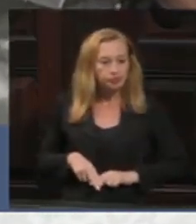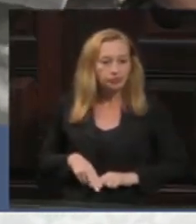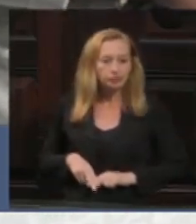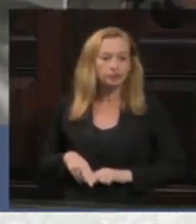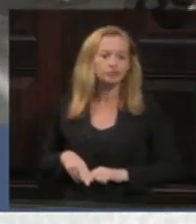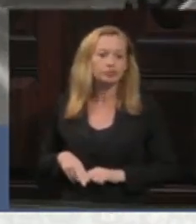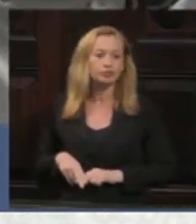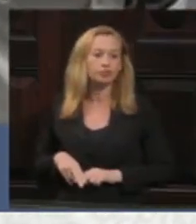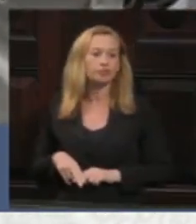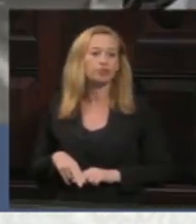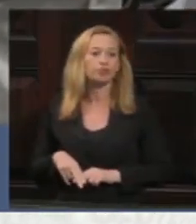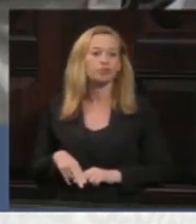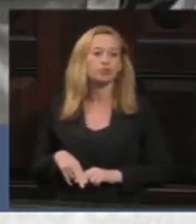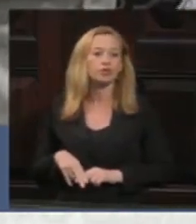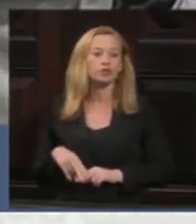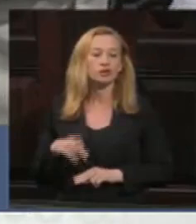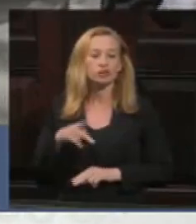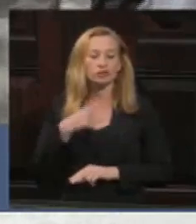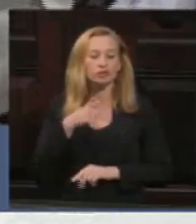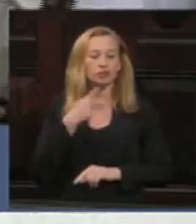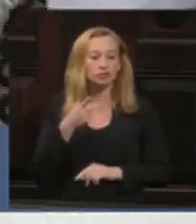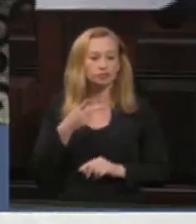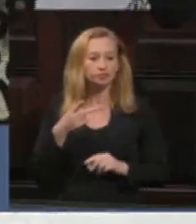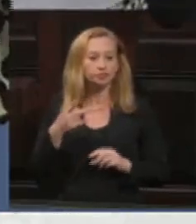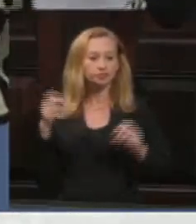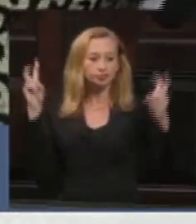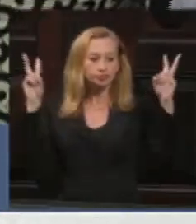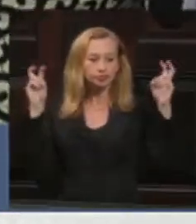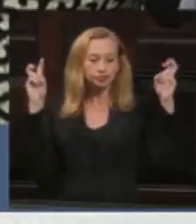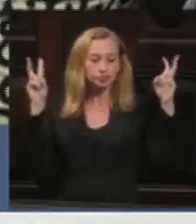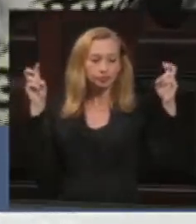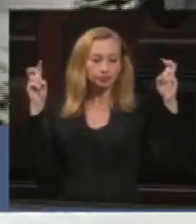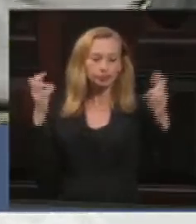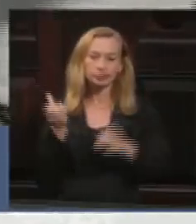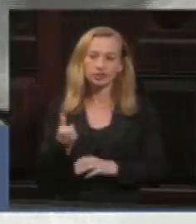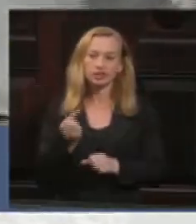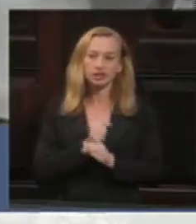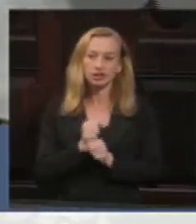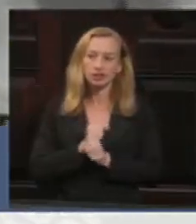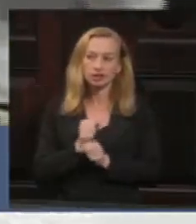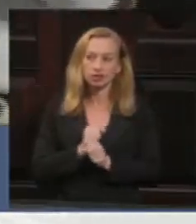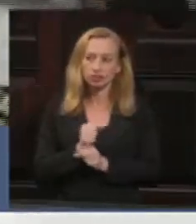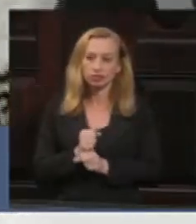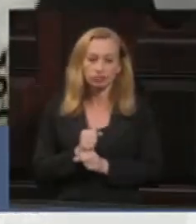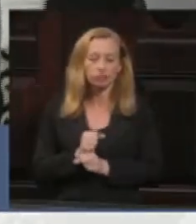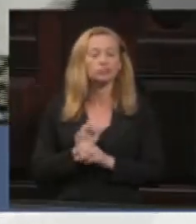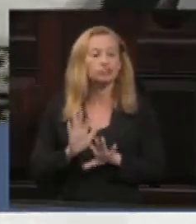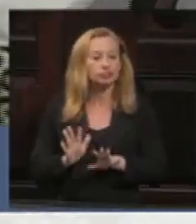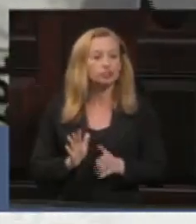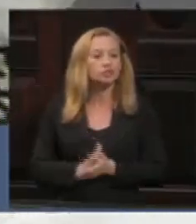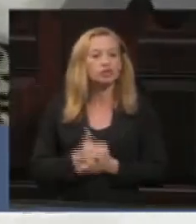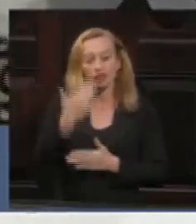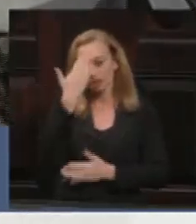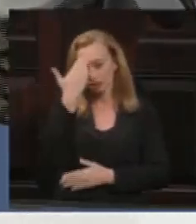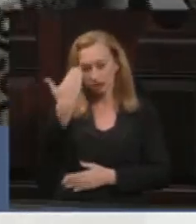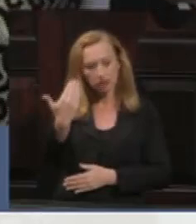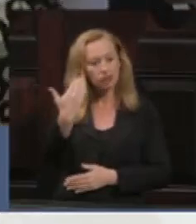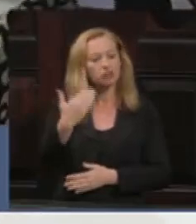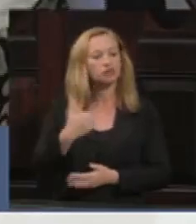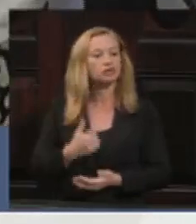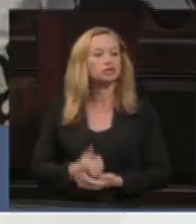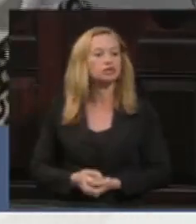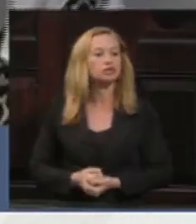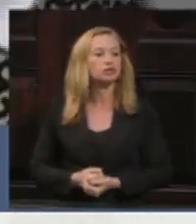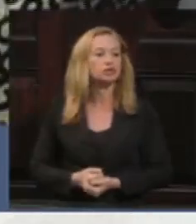destaque de 6 anos de duração de um projeto de lei. E agradecer aos senhores e